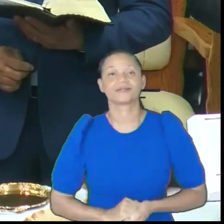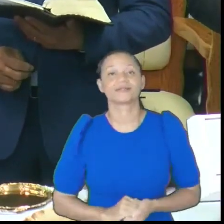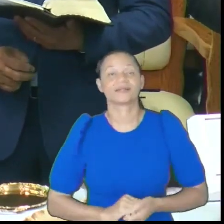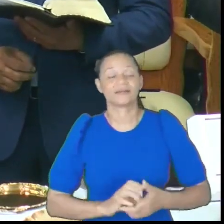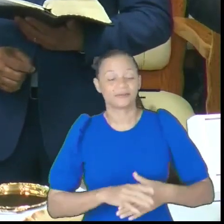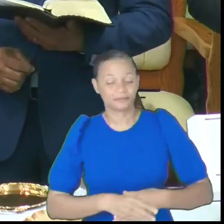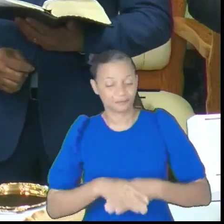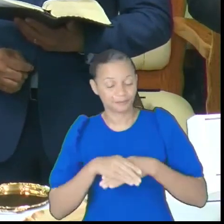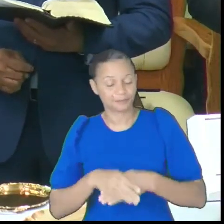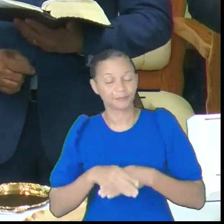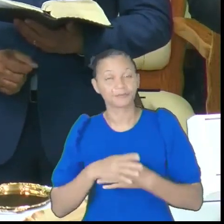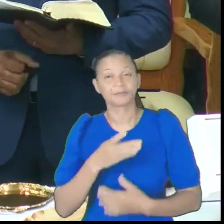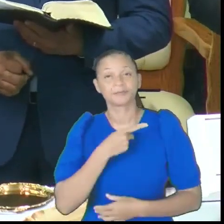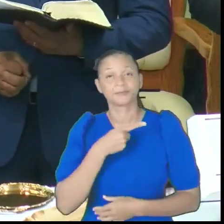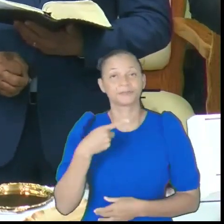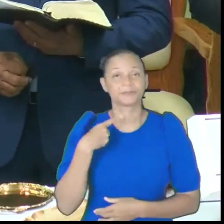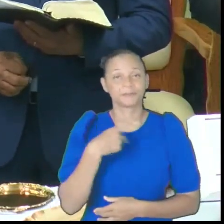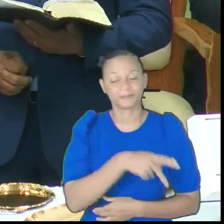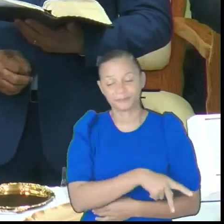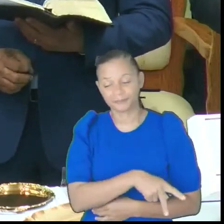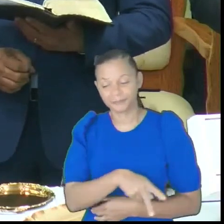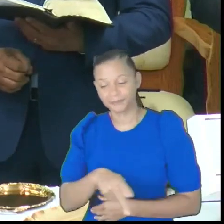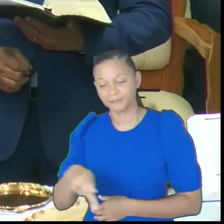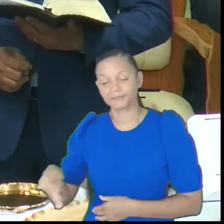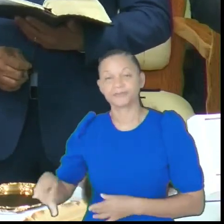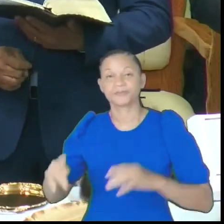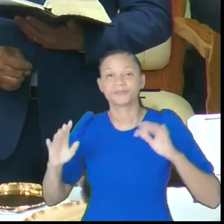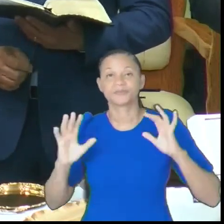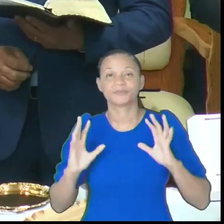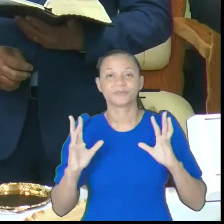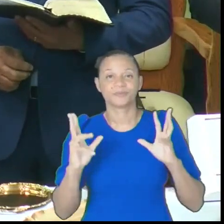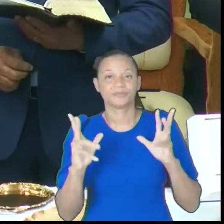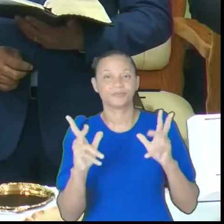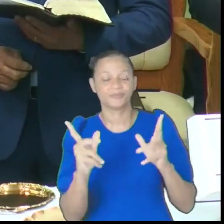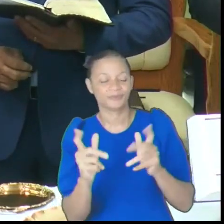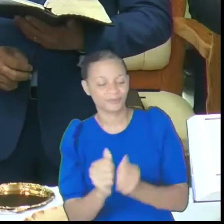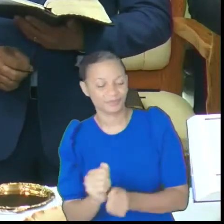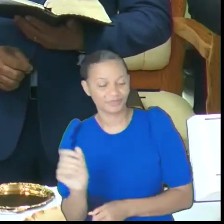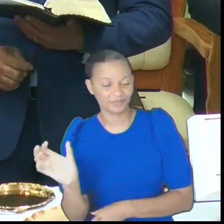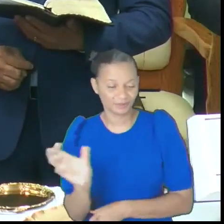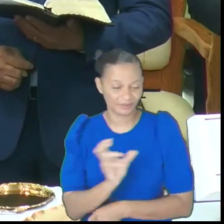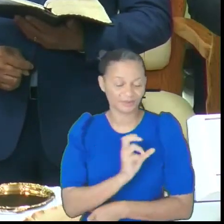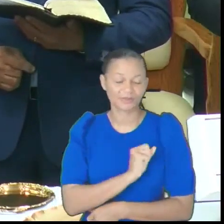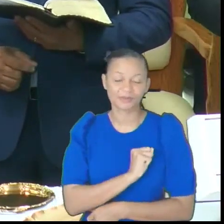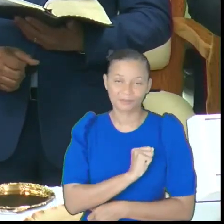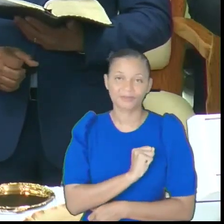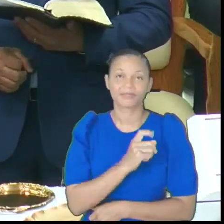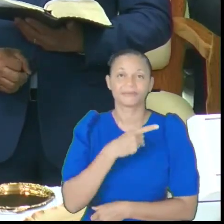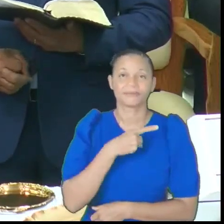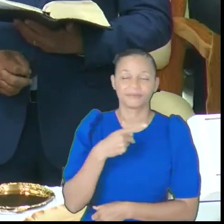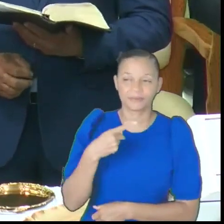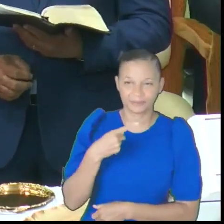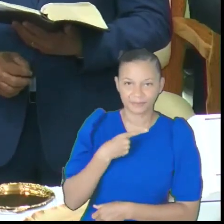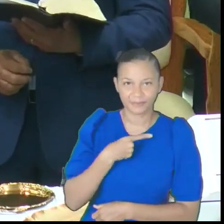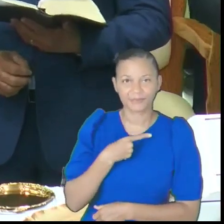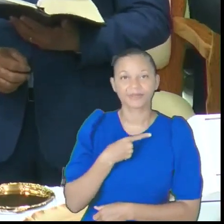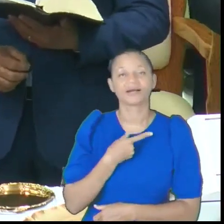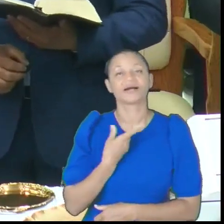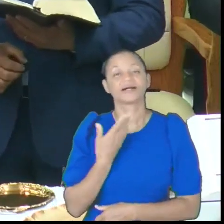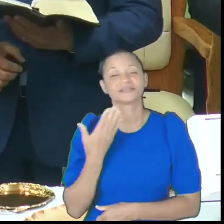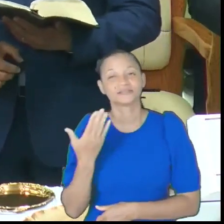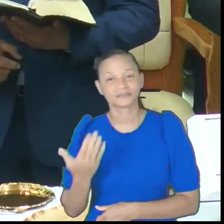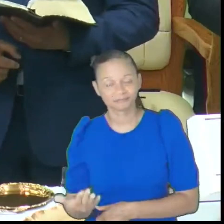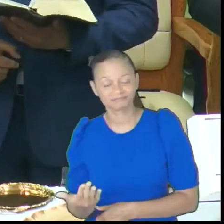Cumprimentando o pastor presidente, eu quero cumprimentar todos os queridos pastores e companheiros de ministério que estão na